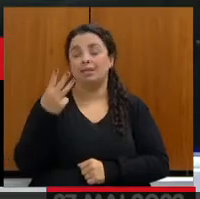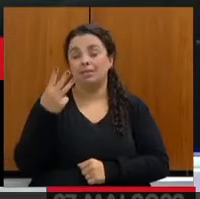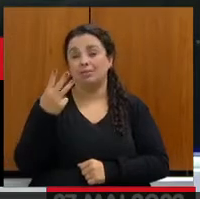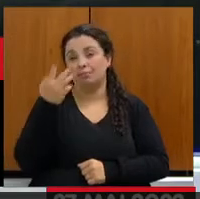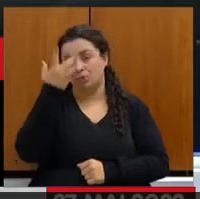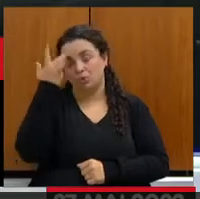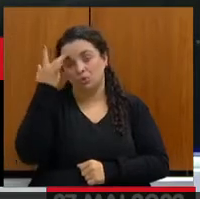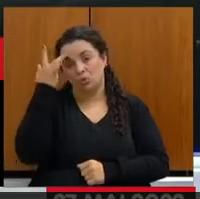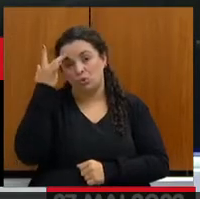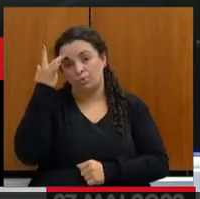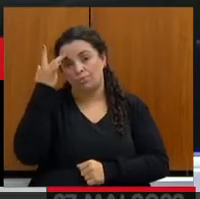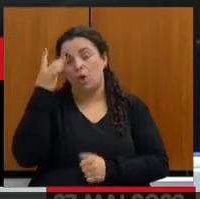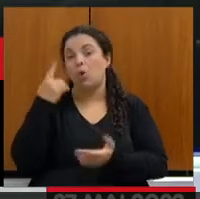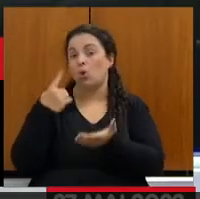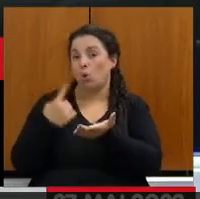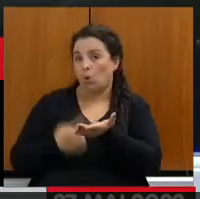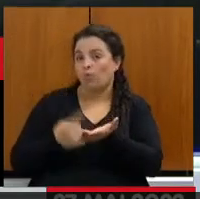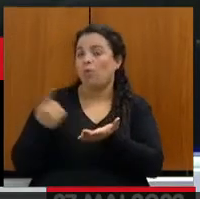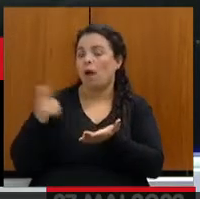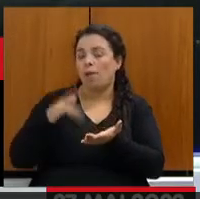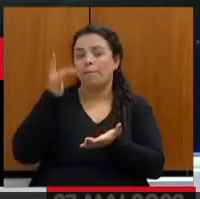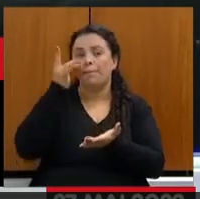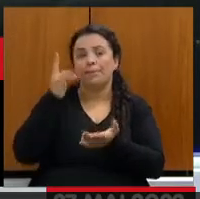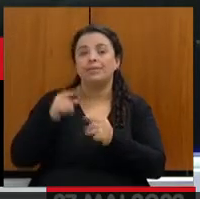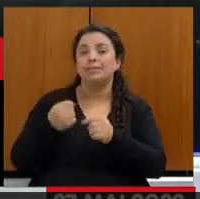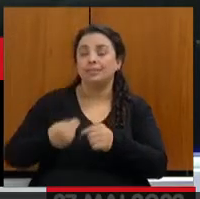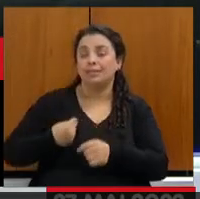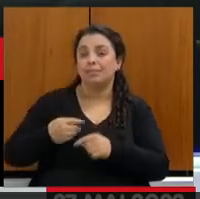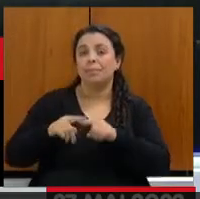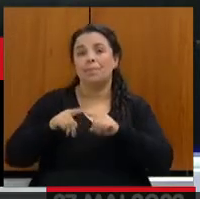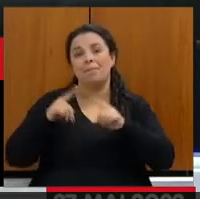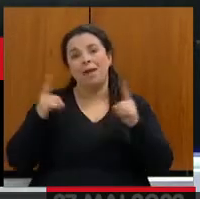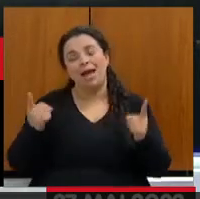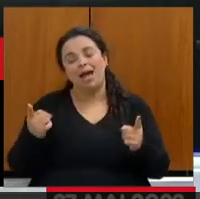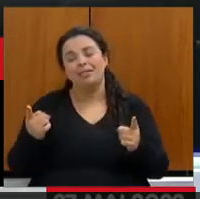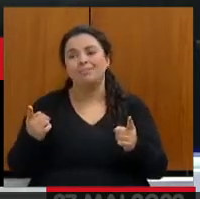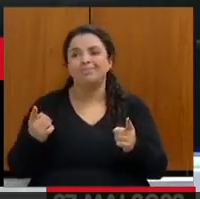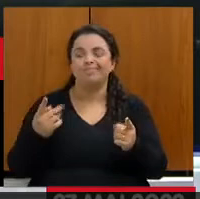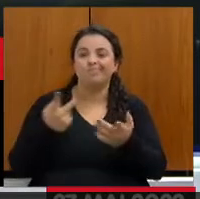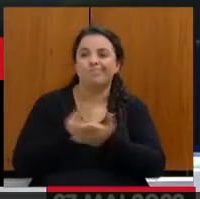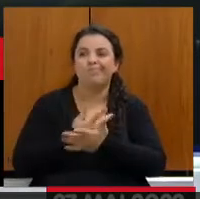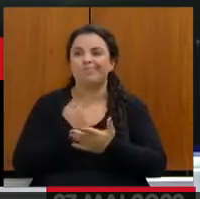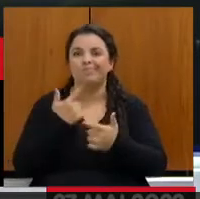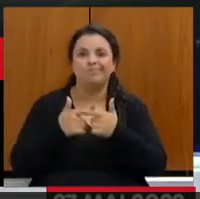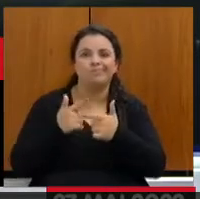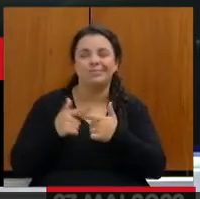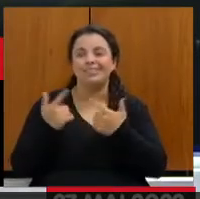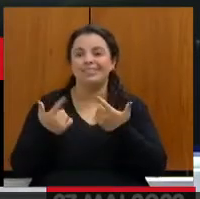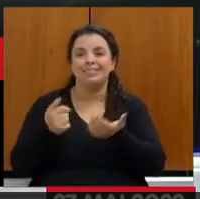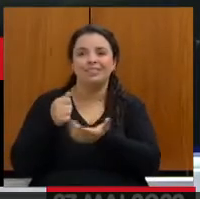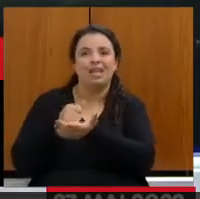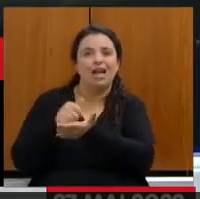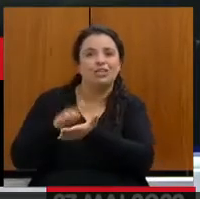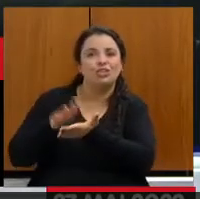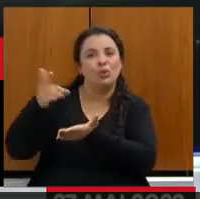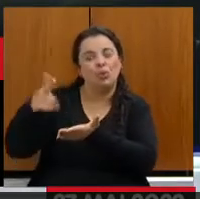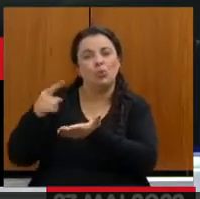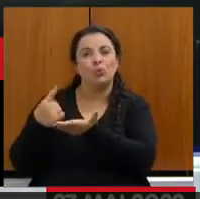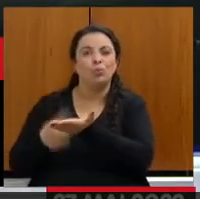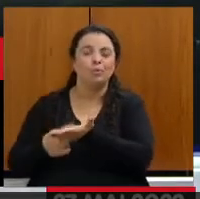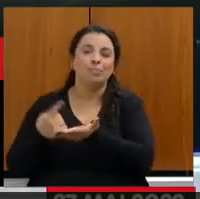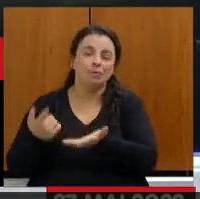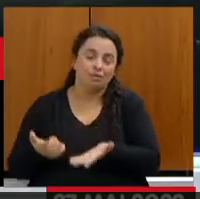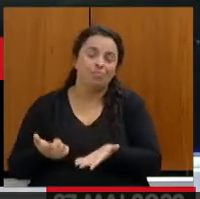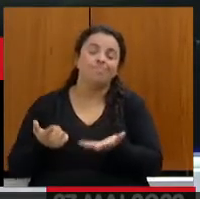data e não tiveram condições de participar hoje por incompatibilidades das agendas embora o tenha sido dadas oportunidades de